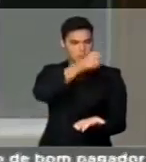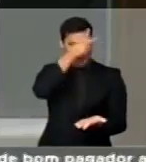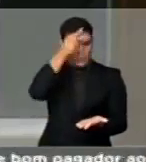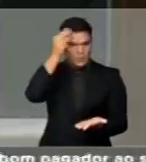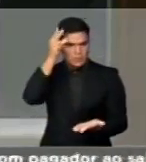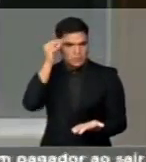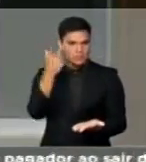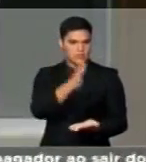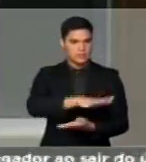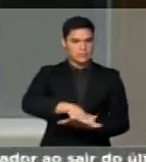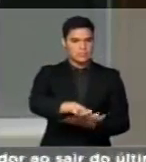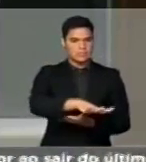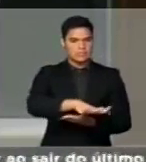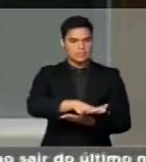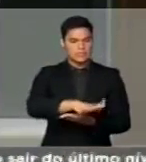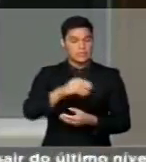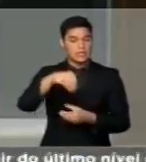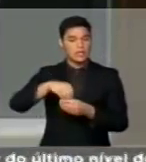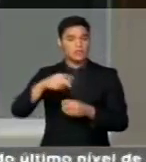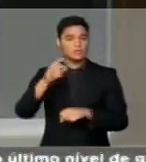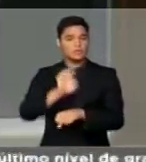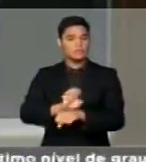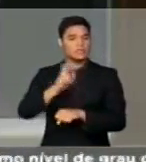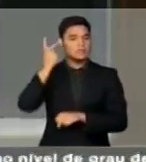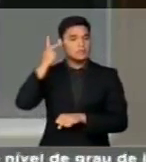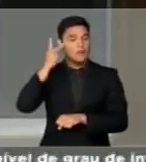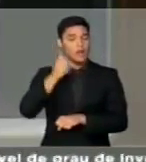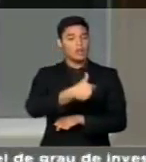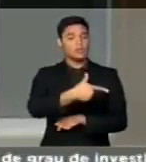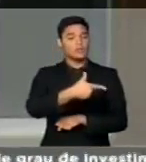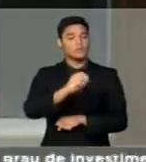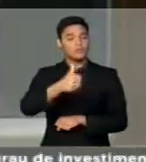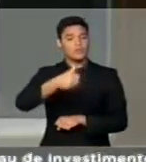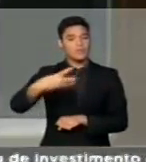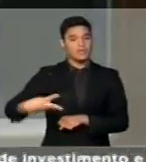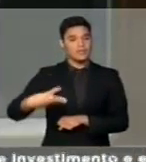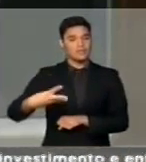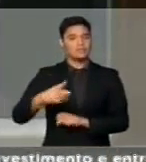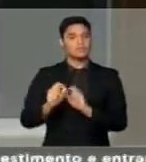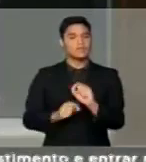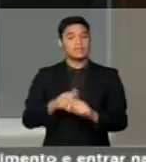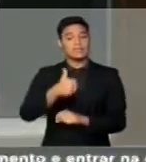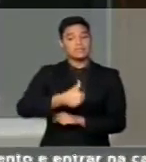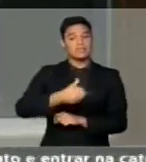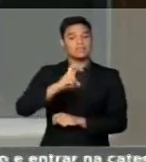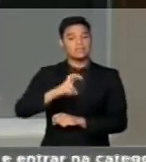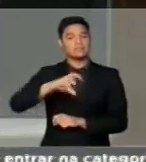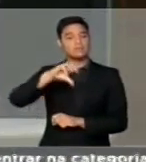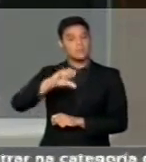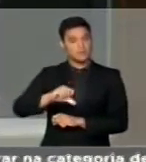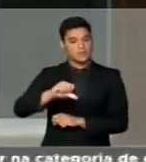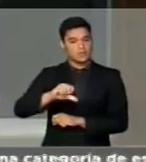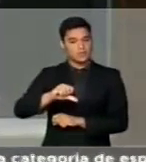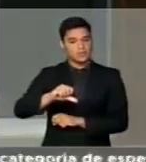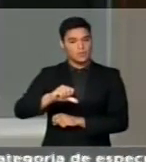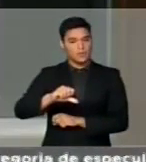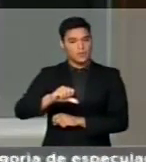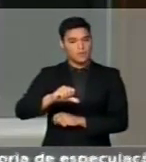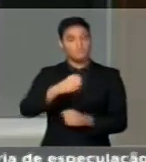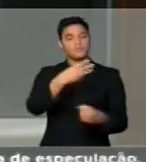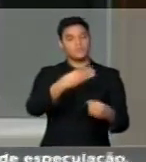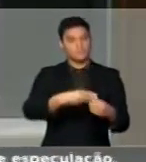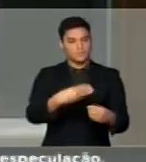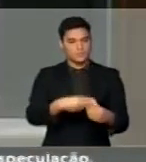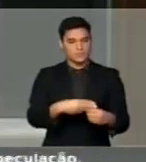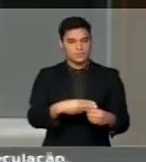estado de São Paulo foram, em 2013, 159 dos 645